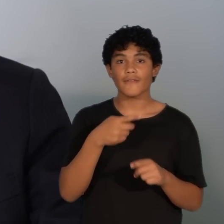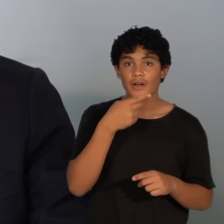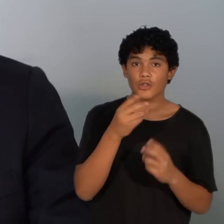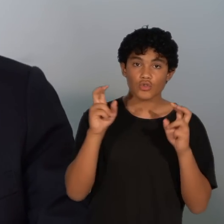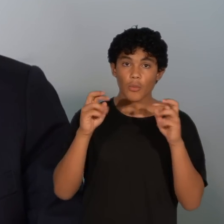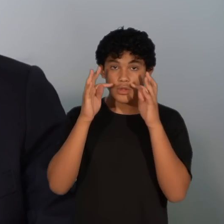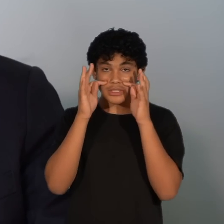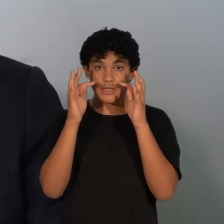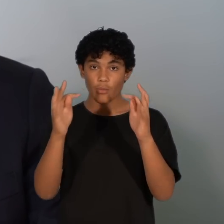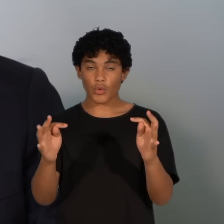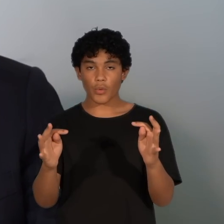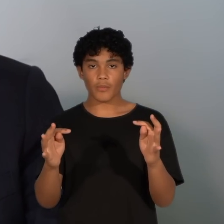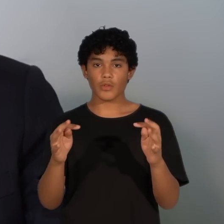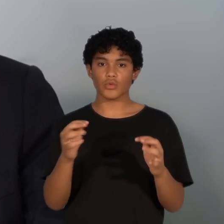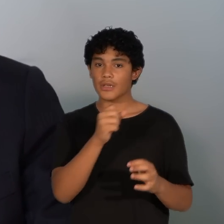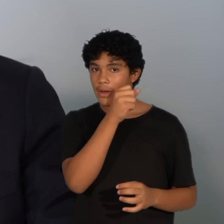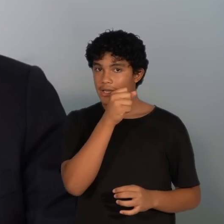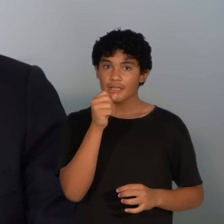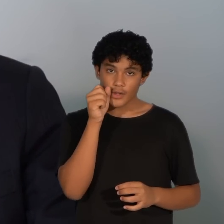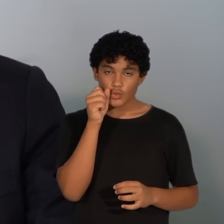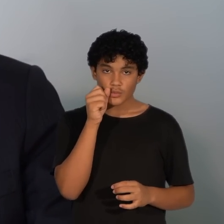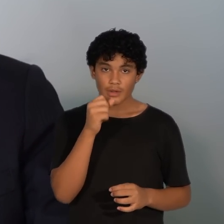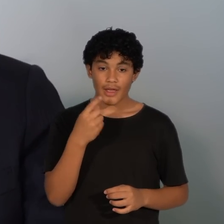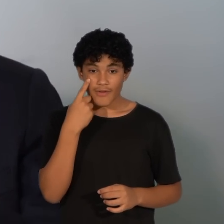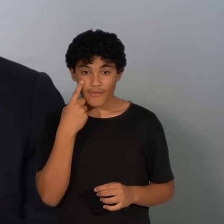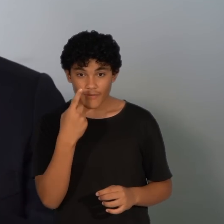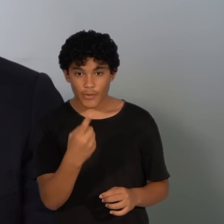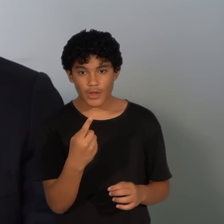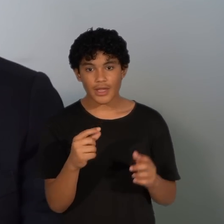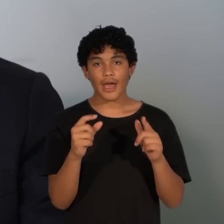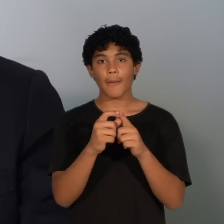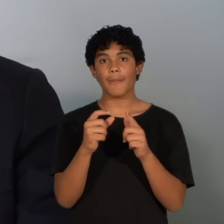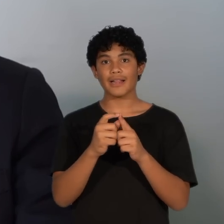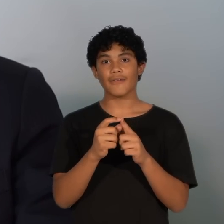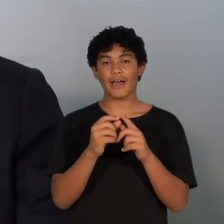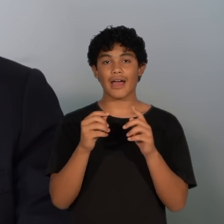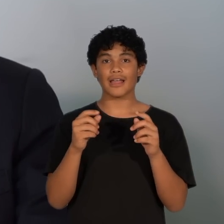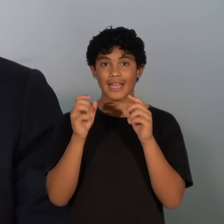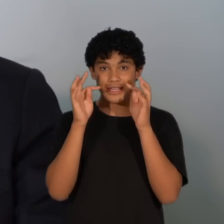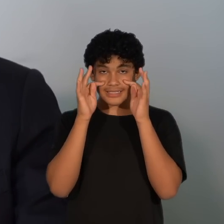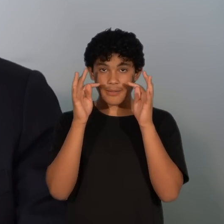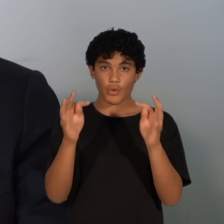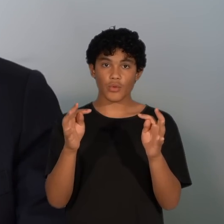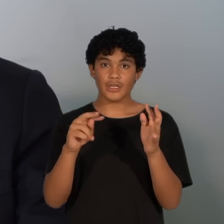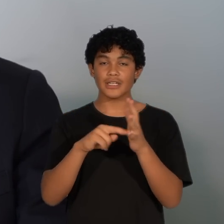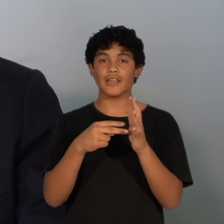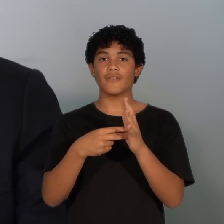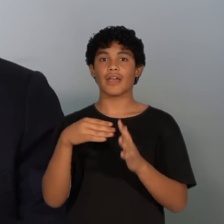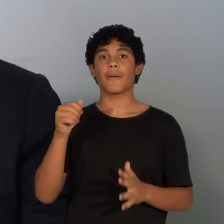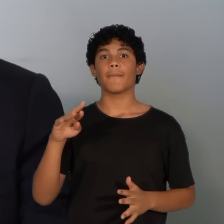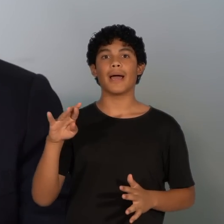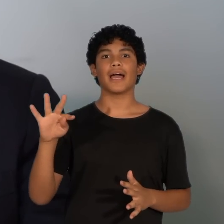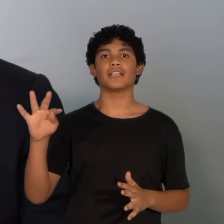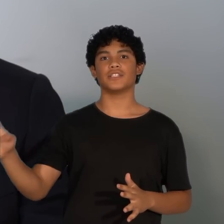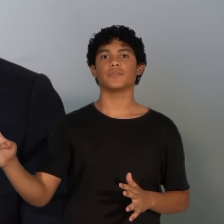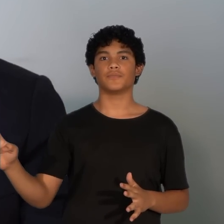samaritanos, estudando recentemente Apocalipse, eu vi que a palavra testemunho significa Marte. E quando a